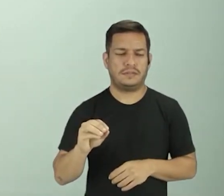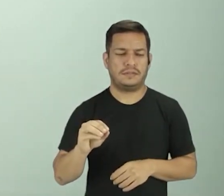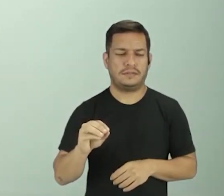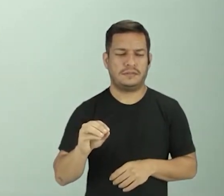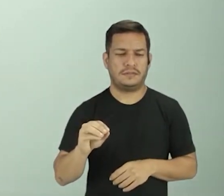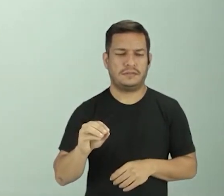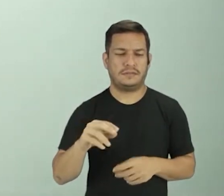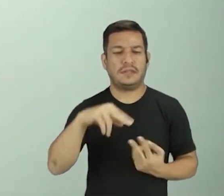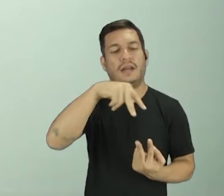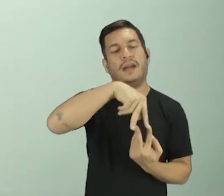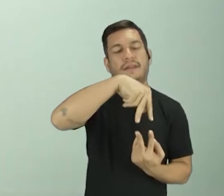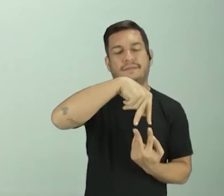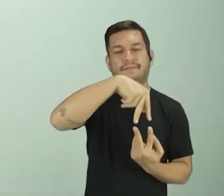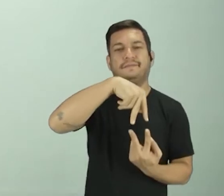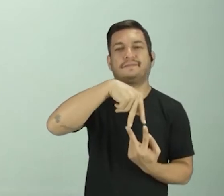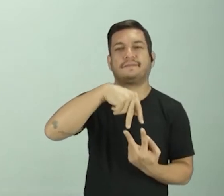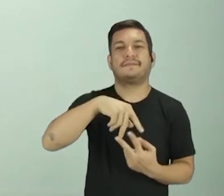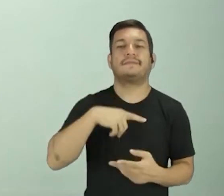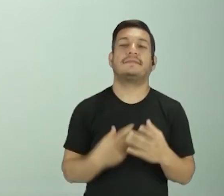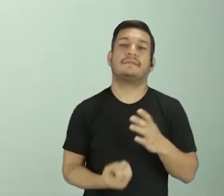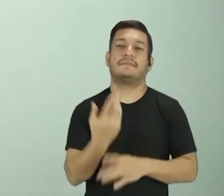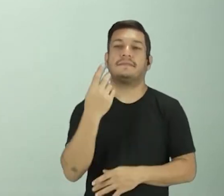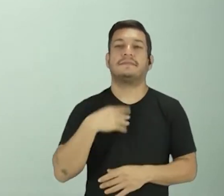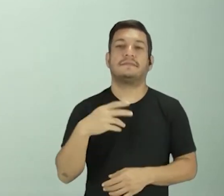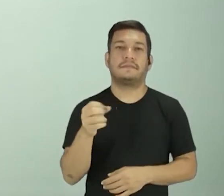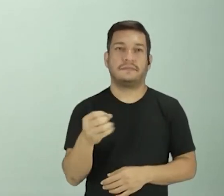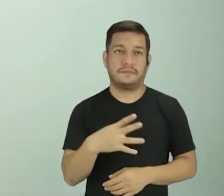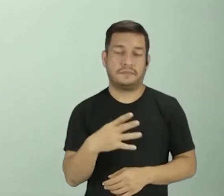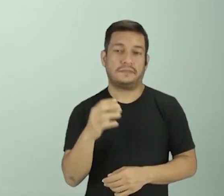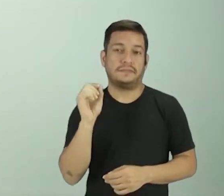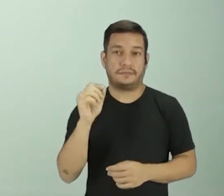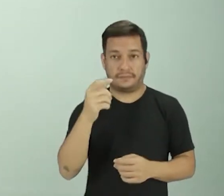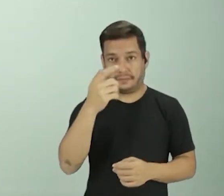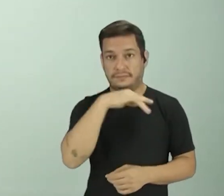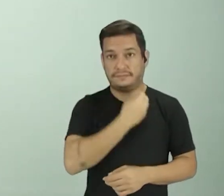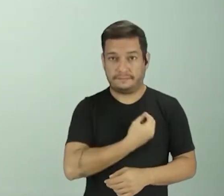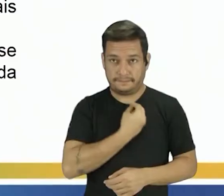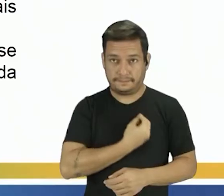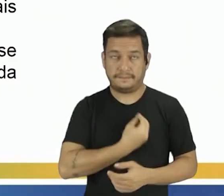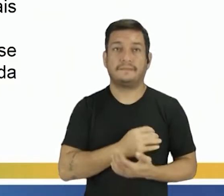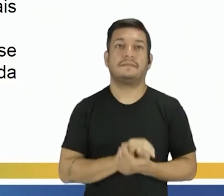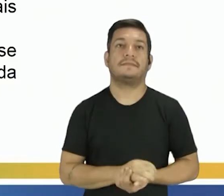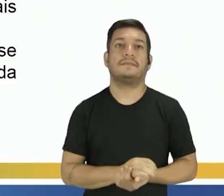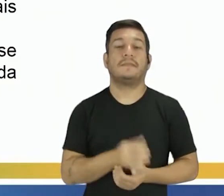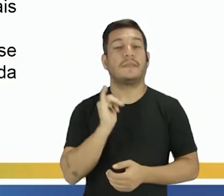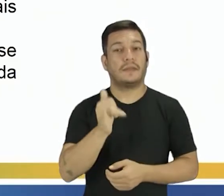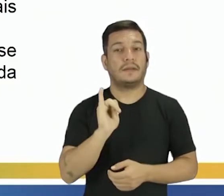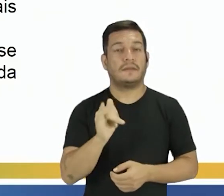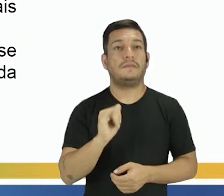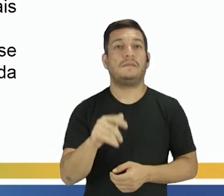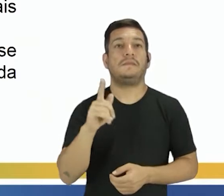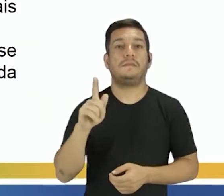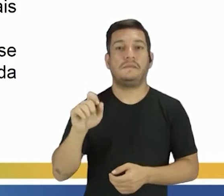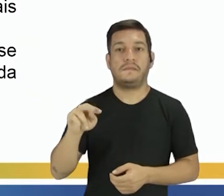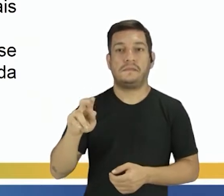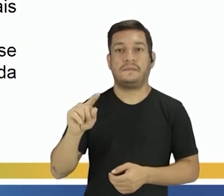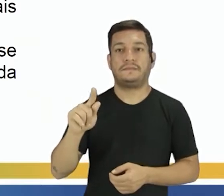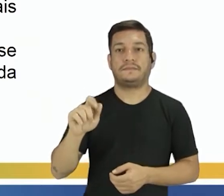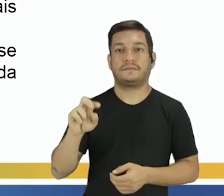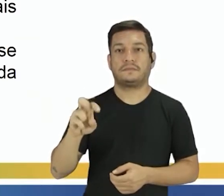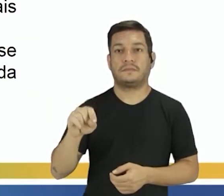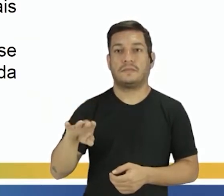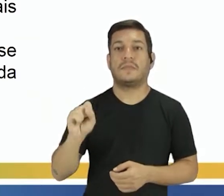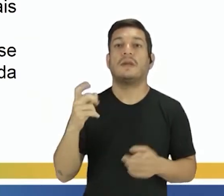encontrar durante a fecundação e aí dar origem a um novo organismo, tá bom? Como eu disse, a gametogênese pode